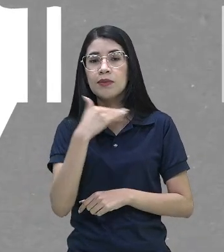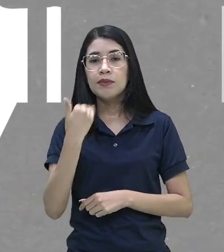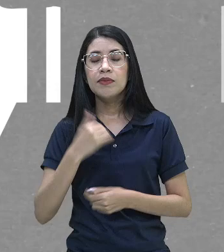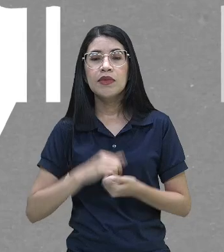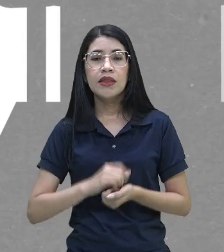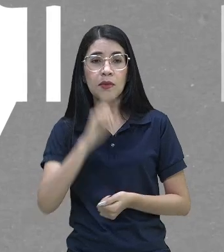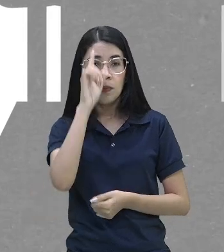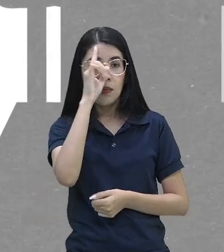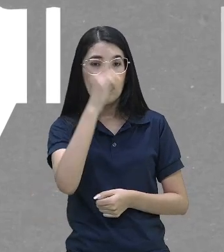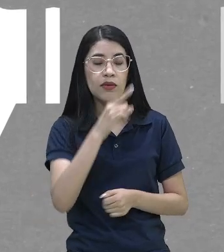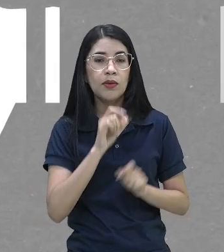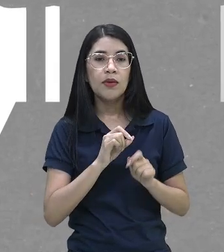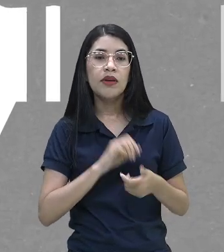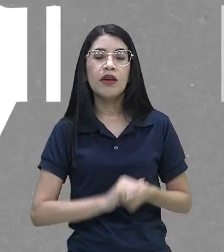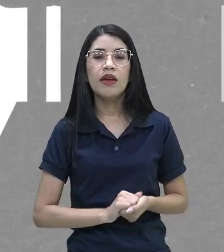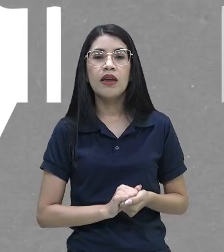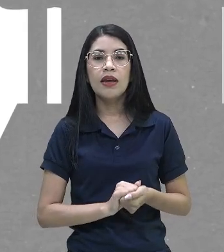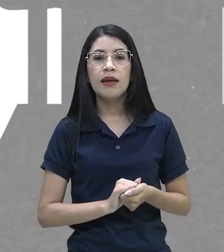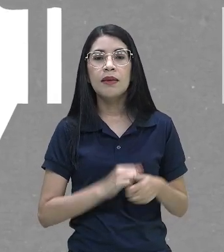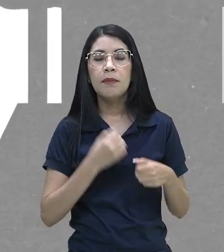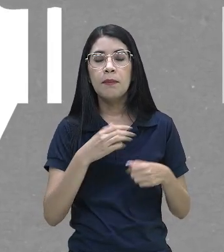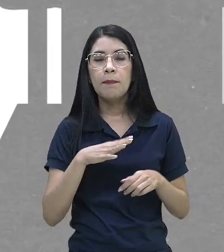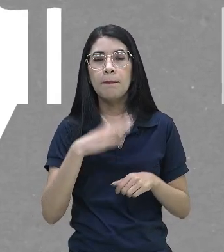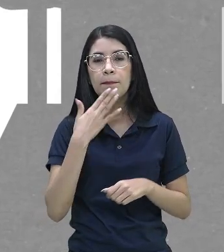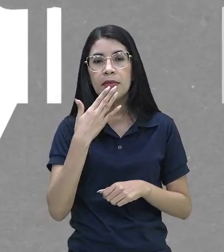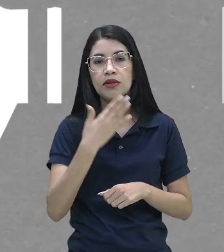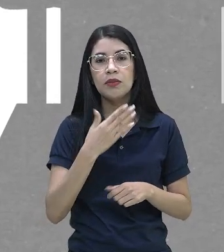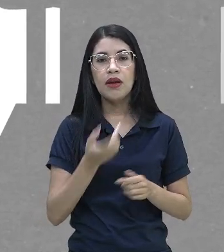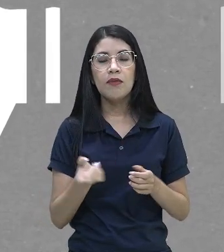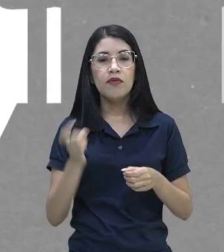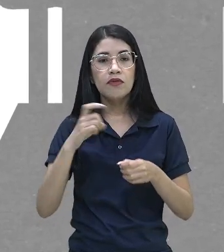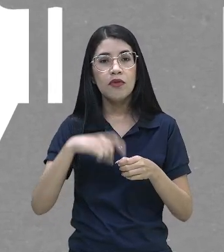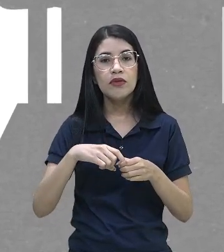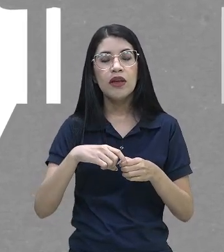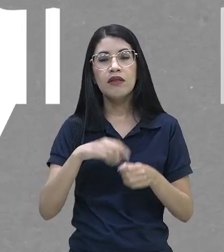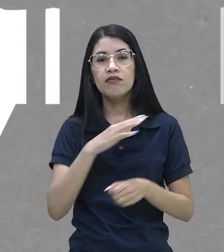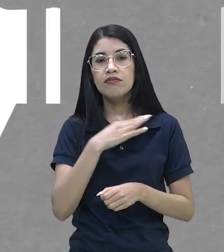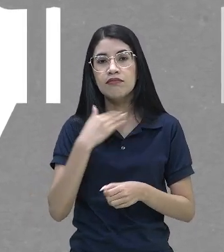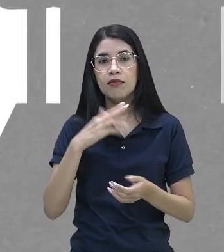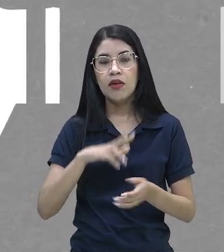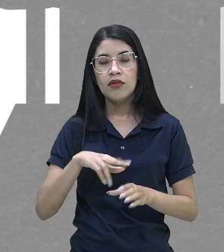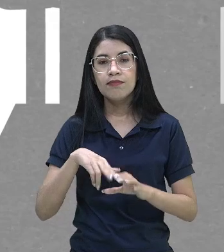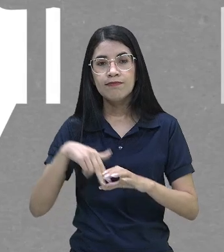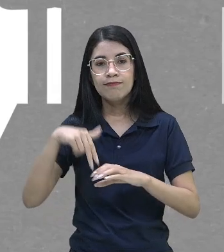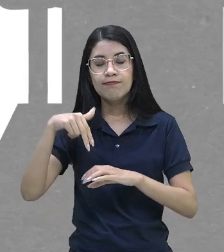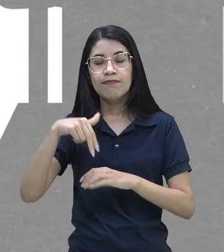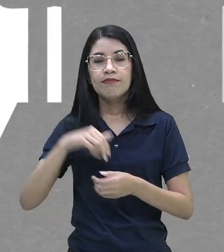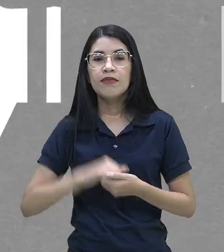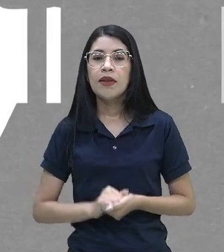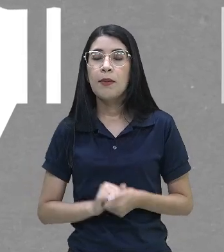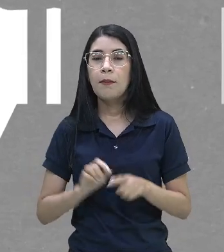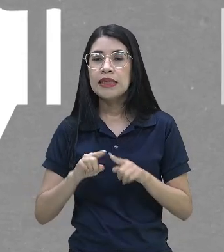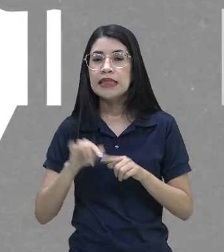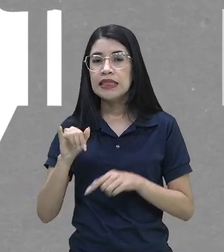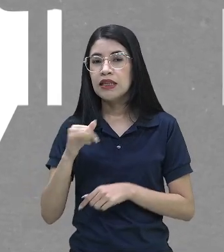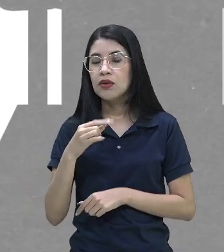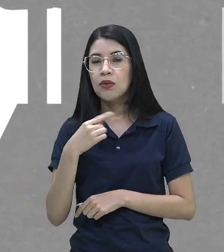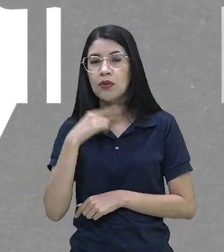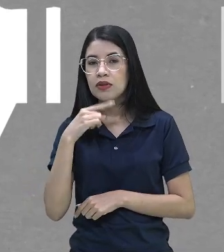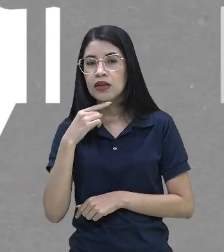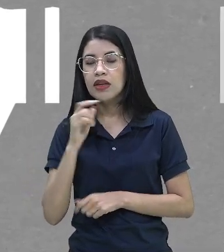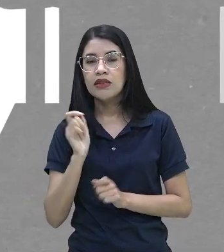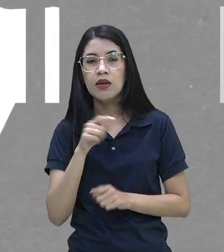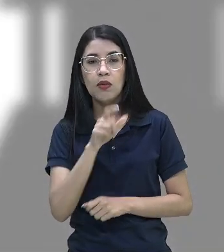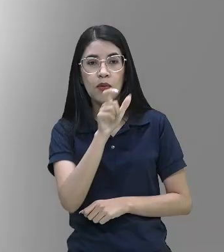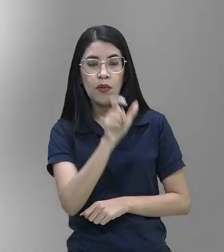ao mago da corte que a trouxesse de volta do reino das sombras. Caso contrário, ele seria decapitado.